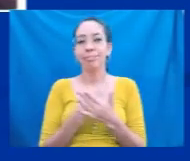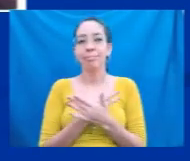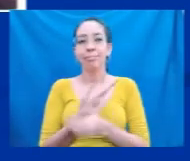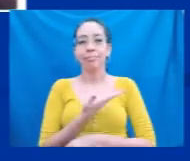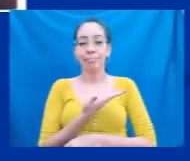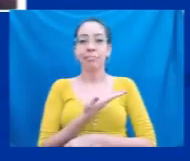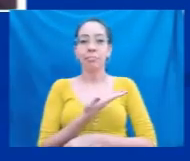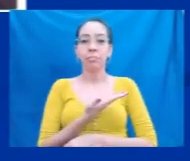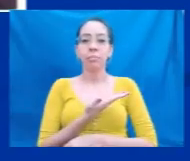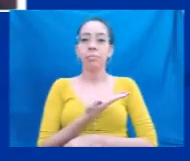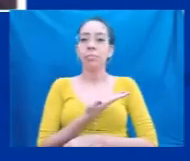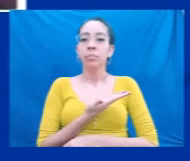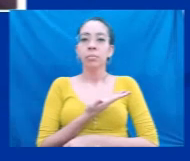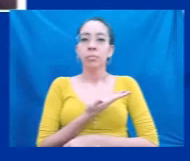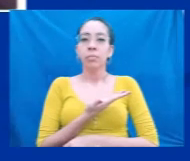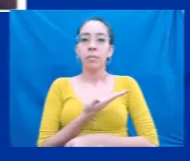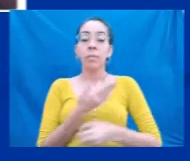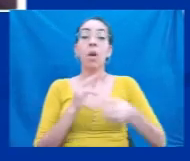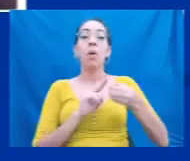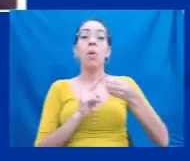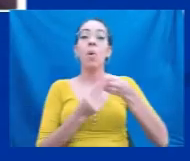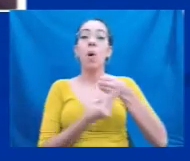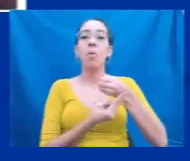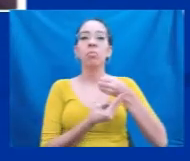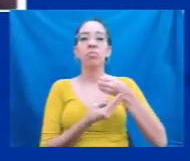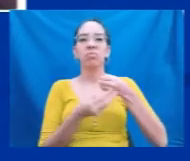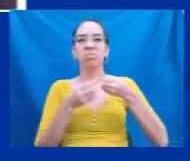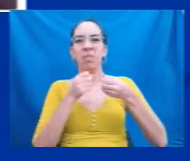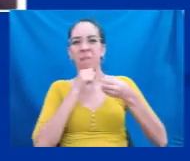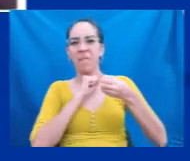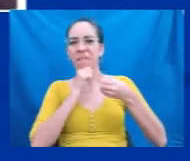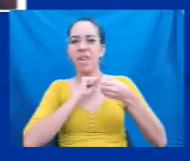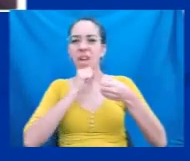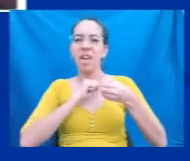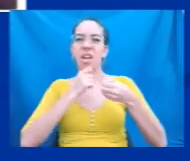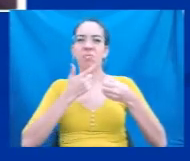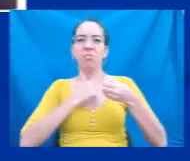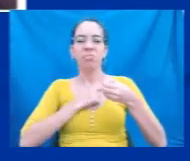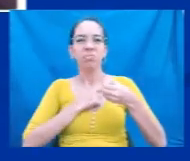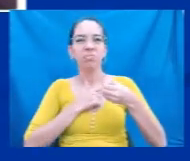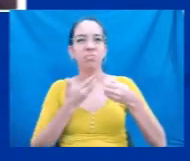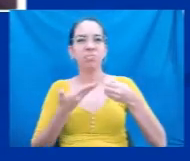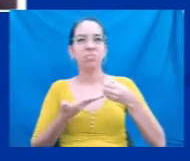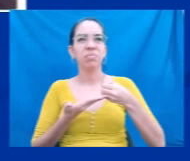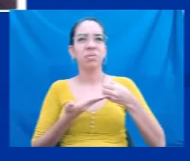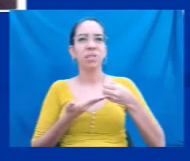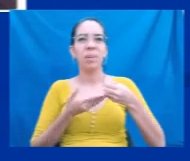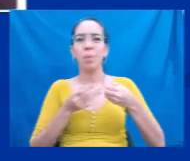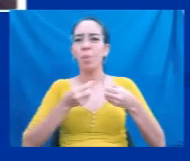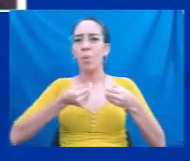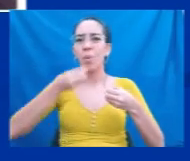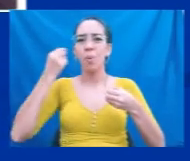muitos materiais, né, com os rótulos que já estão aqui para serem perdidos, frascos aí muito antigos. Vocês vejam